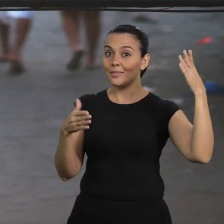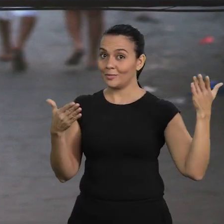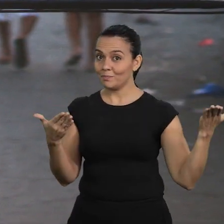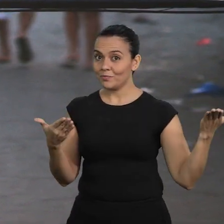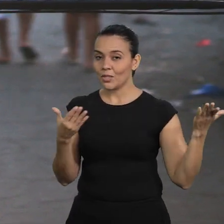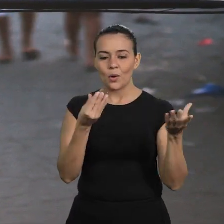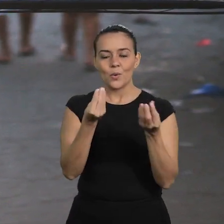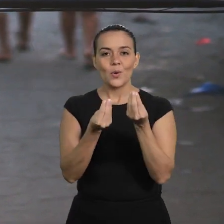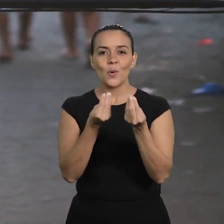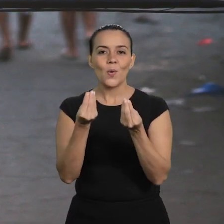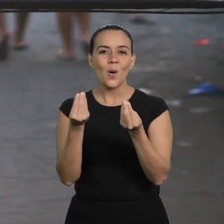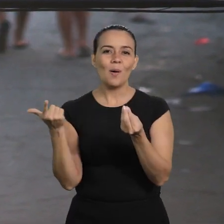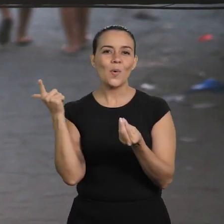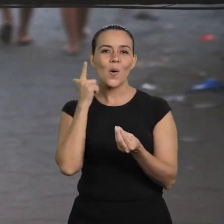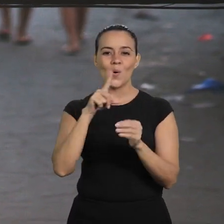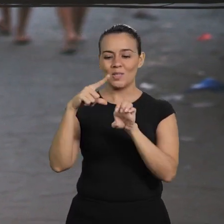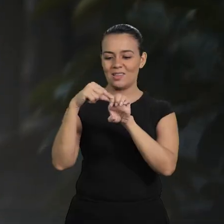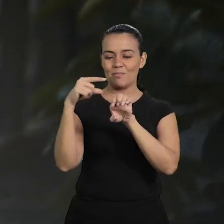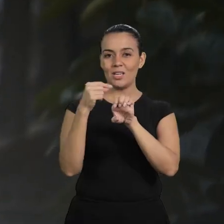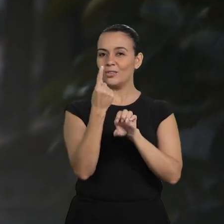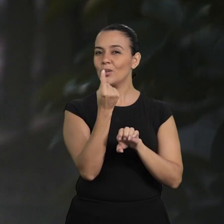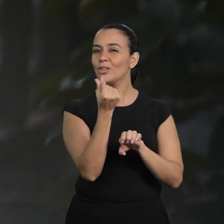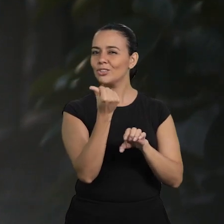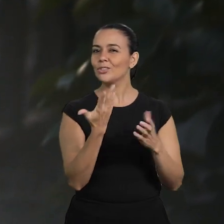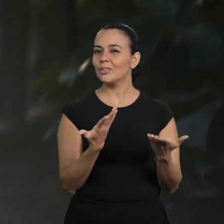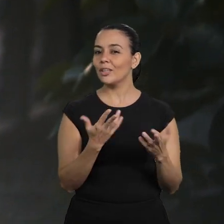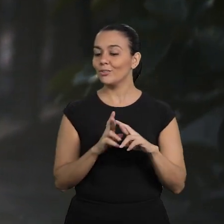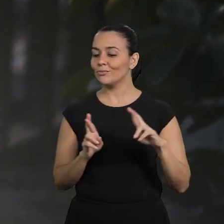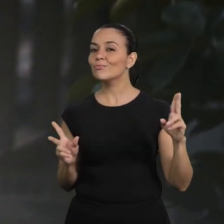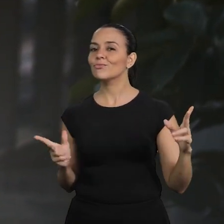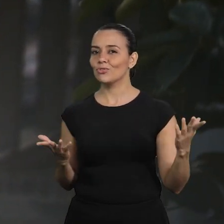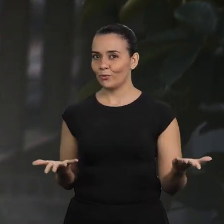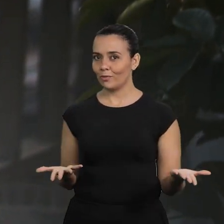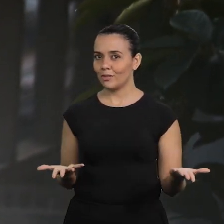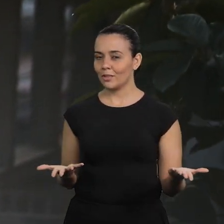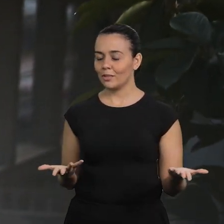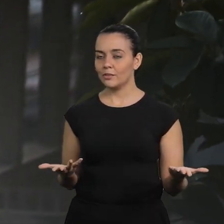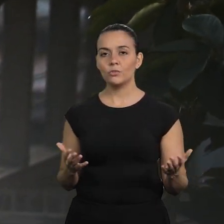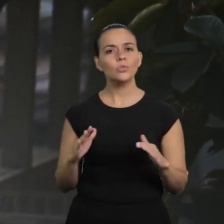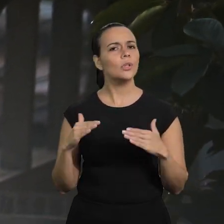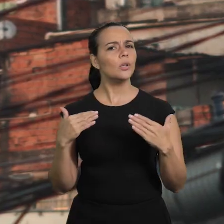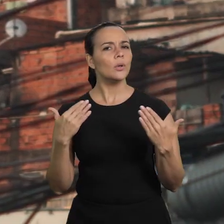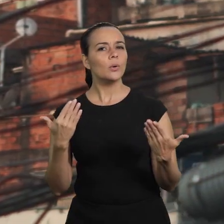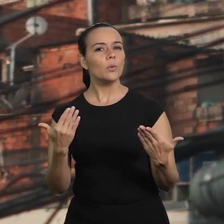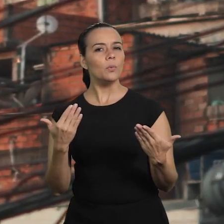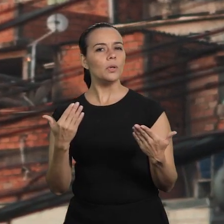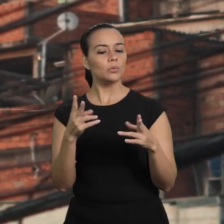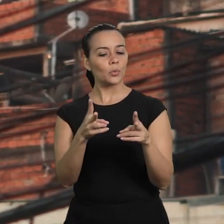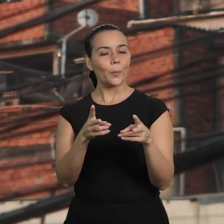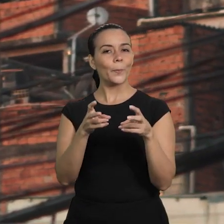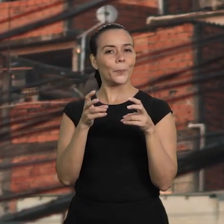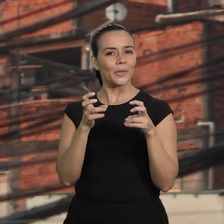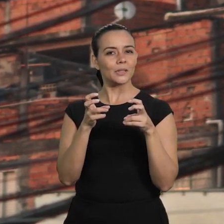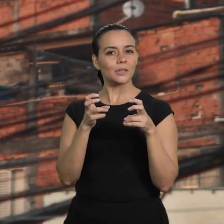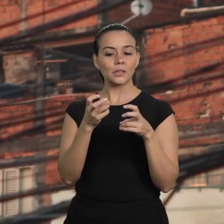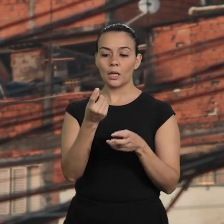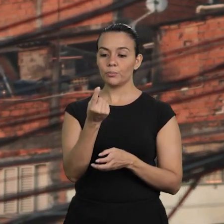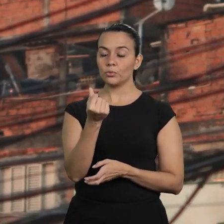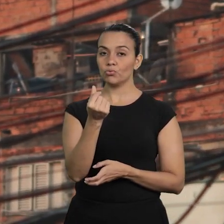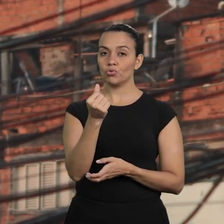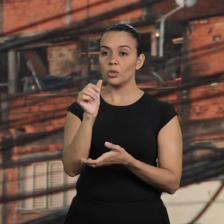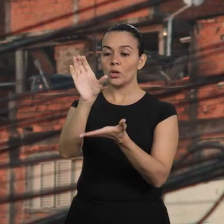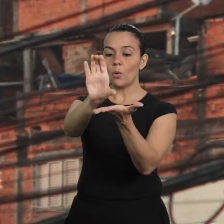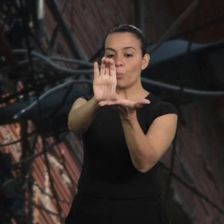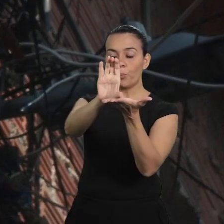aí, na geração de renda que elas conseguem no mesmo perfil. Quando a gente olha para acesso a